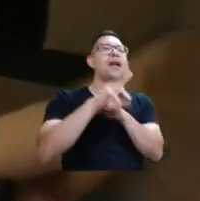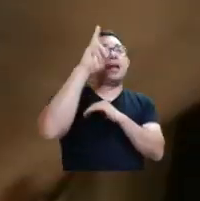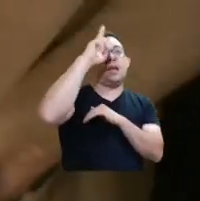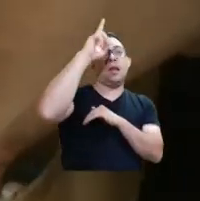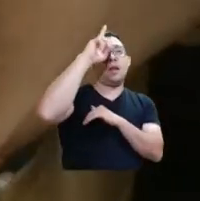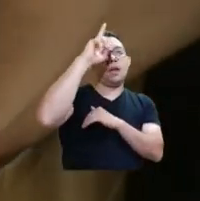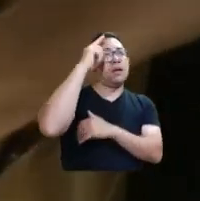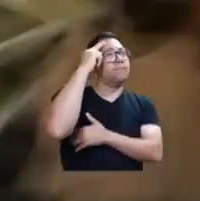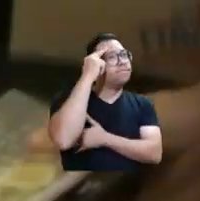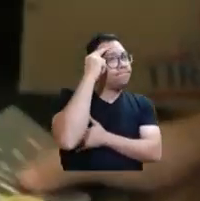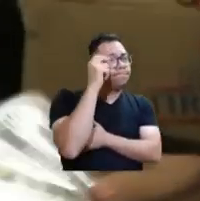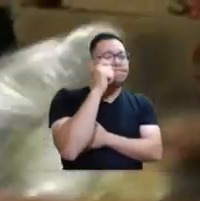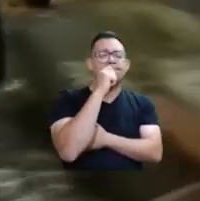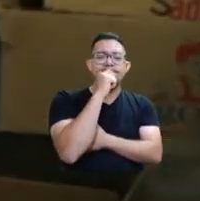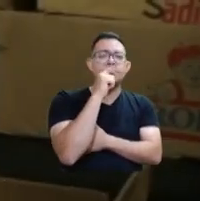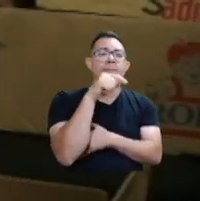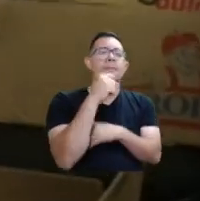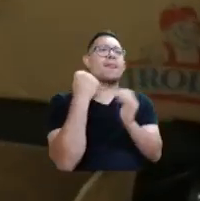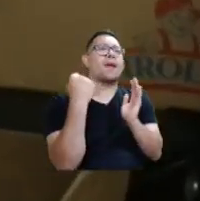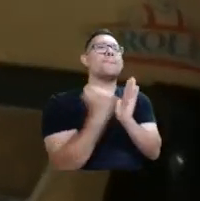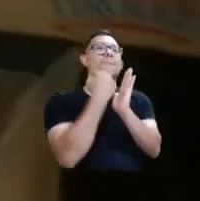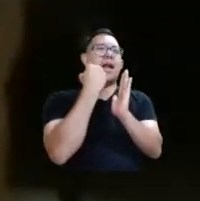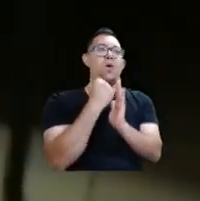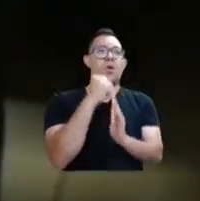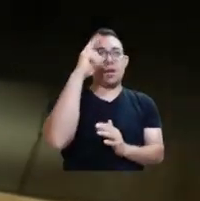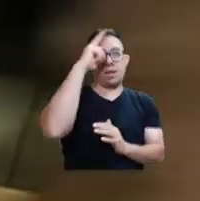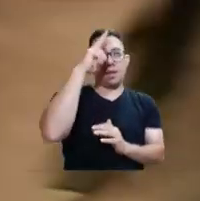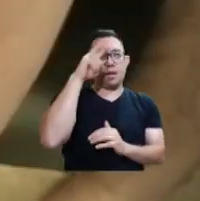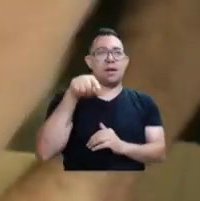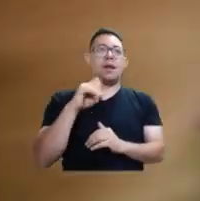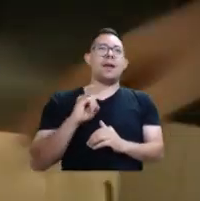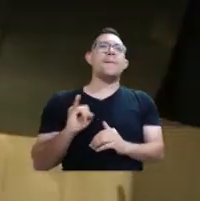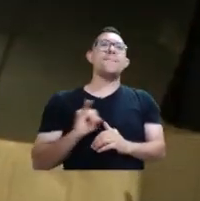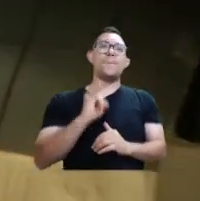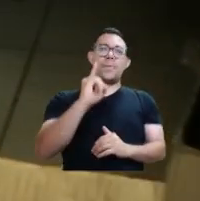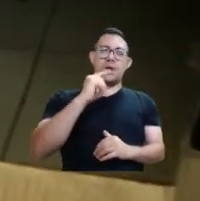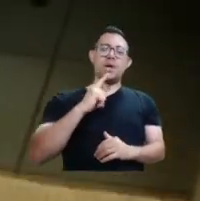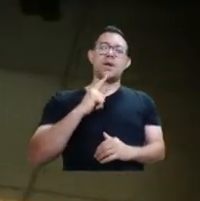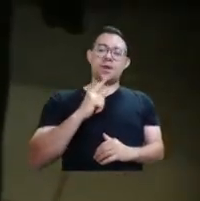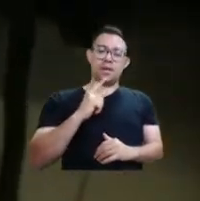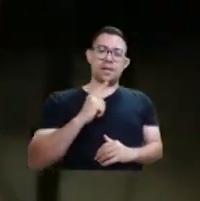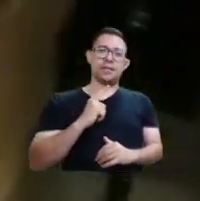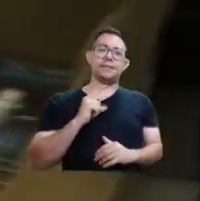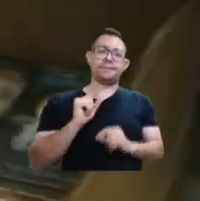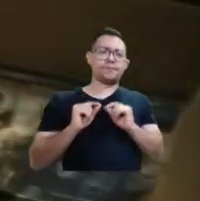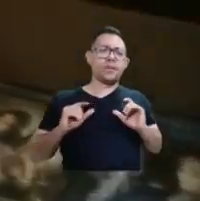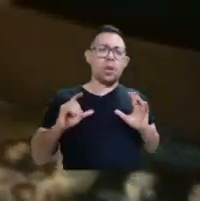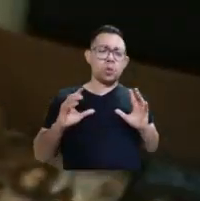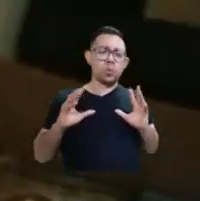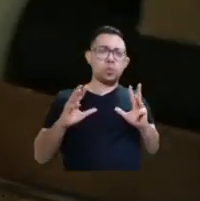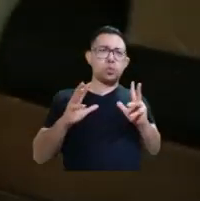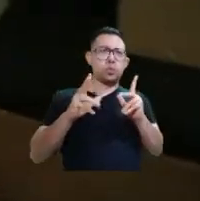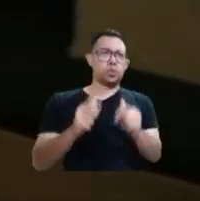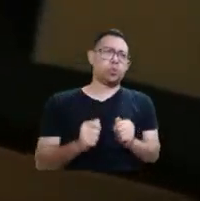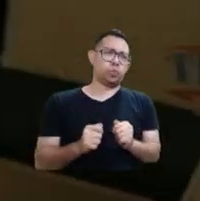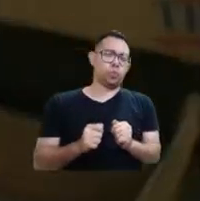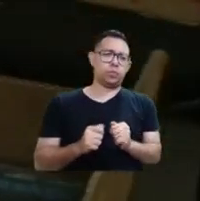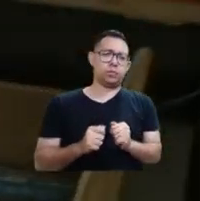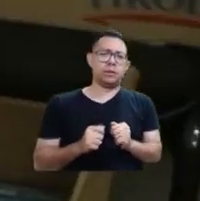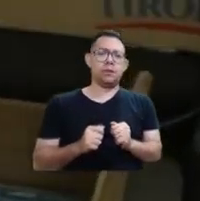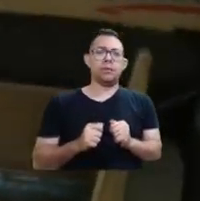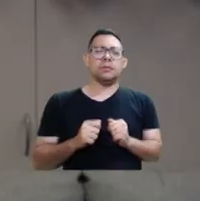do DVD, do Blu-ray, né, é um marco, né, para a história, é uma necessidade